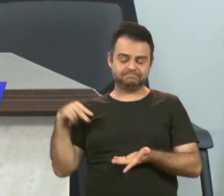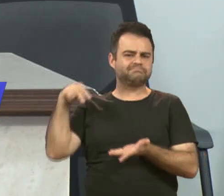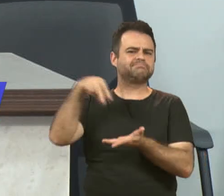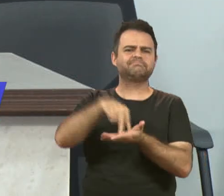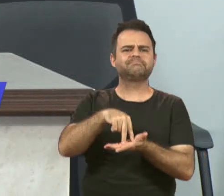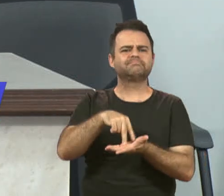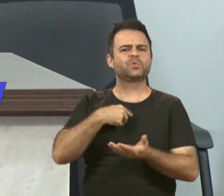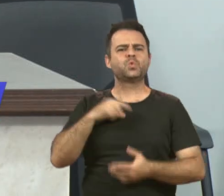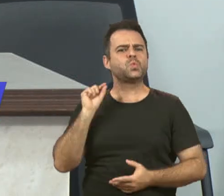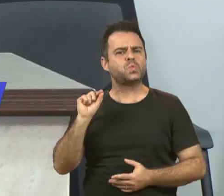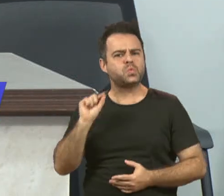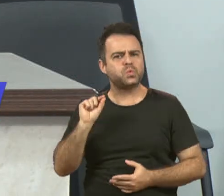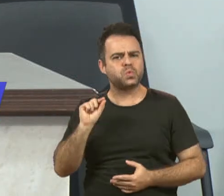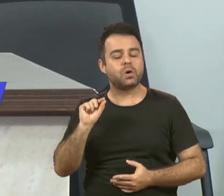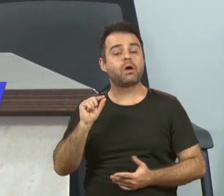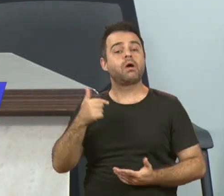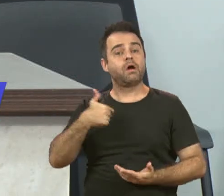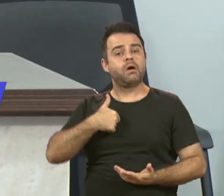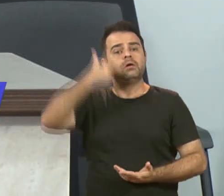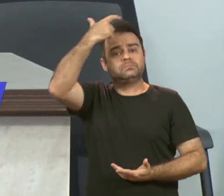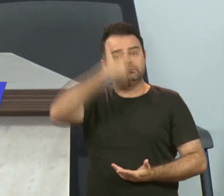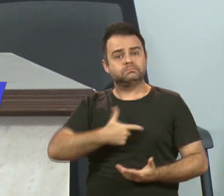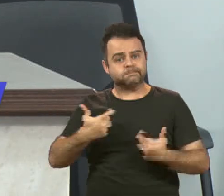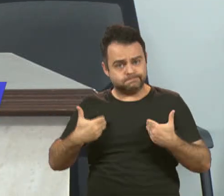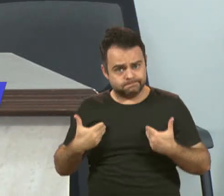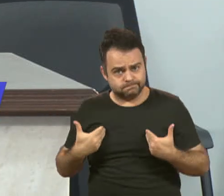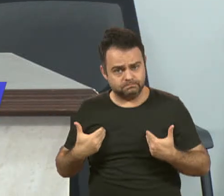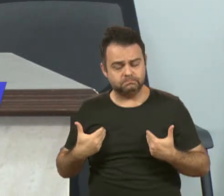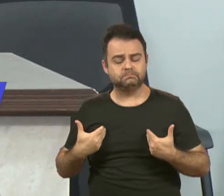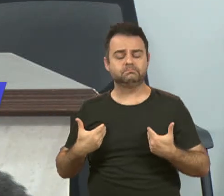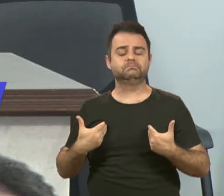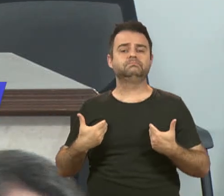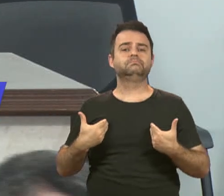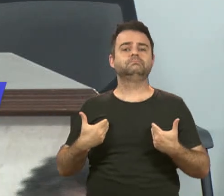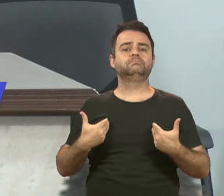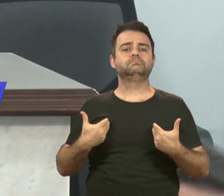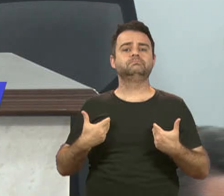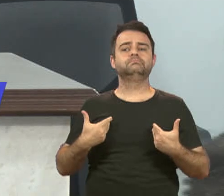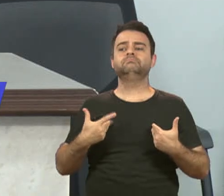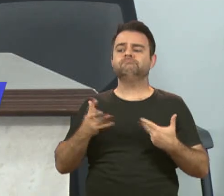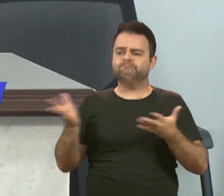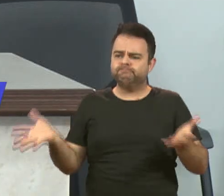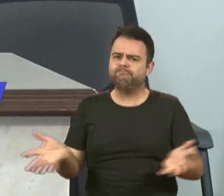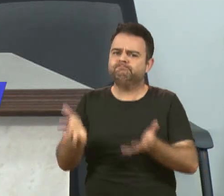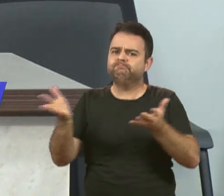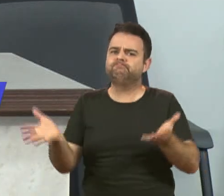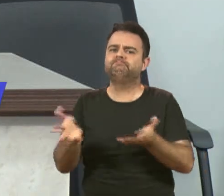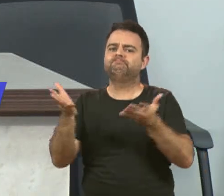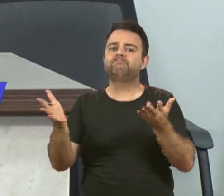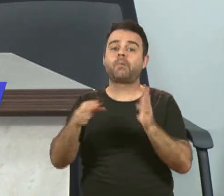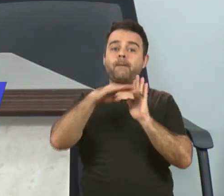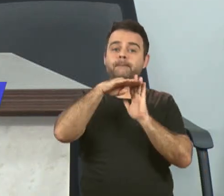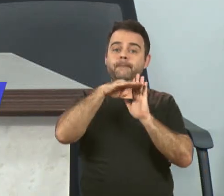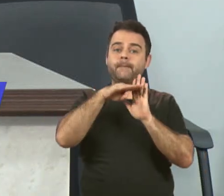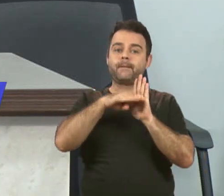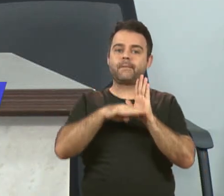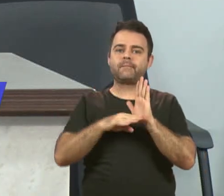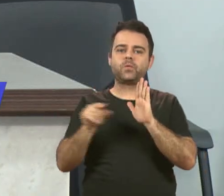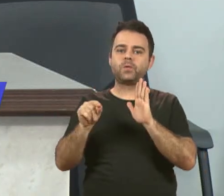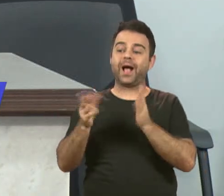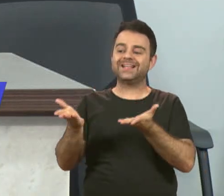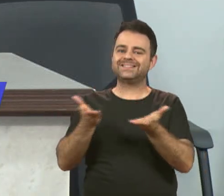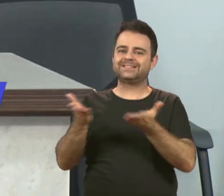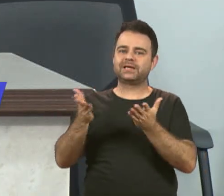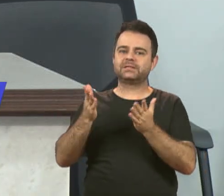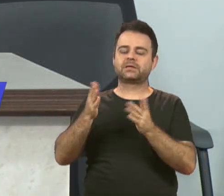quem colaborou com a implantação da política pública de assistência social em Rio Preto. E eu